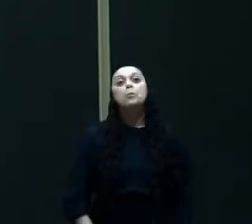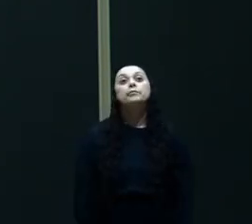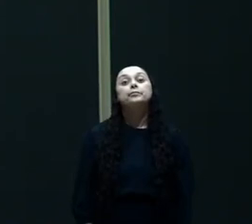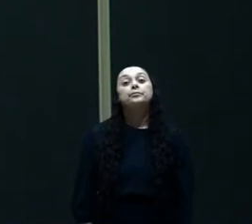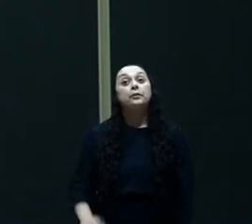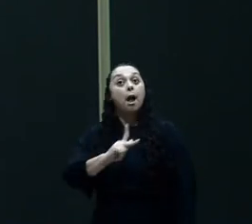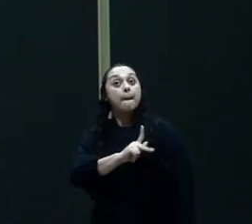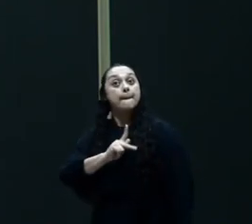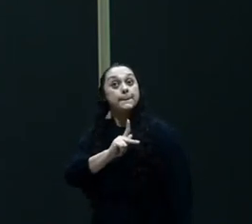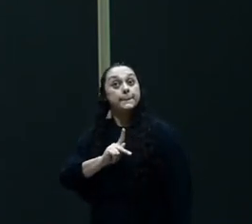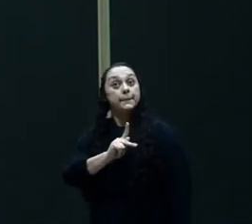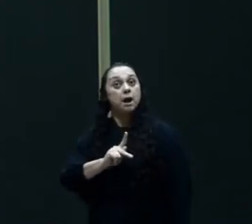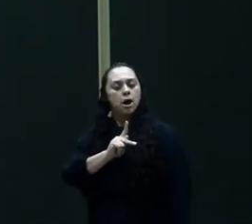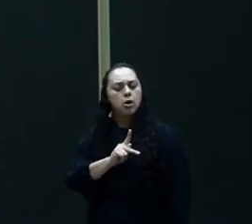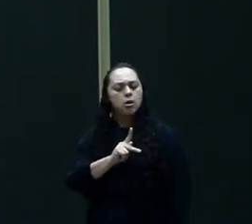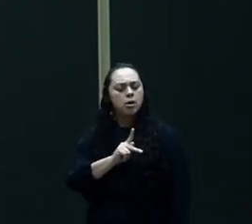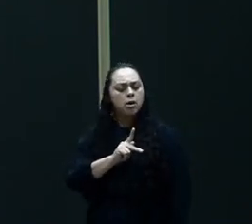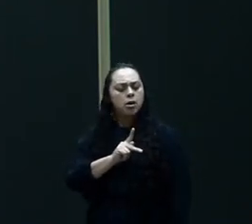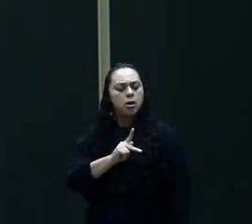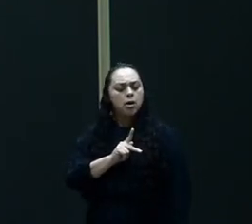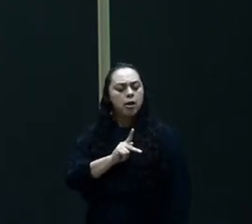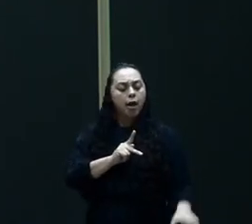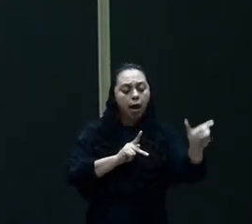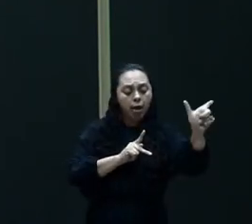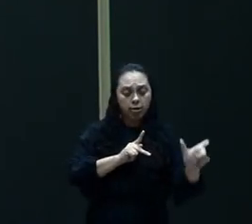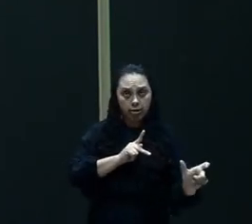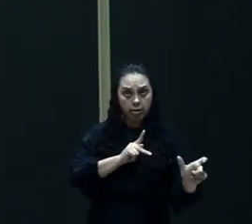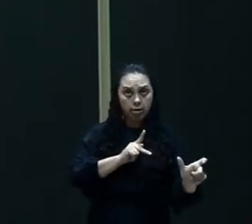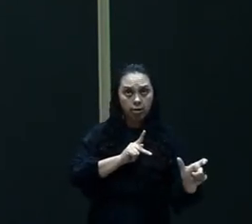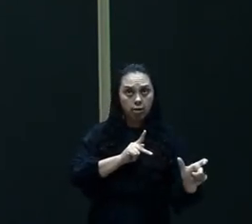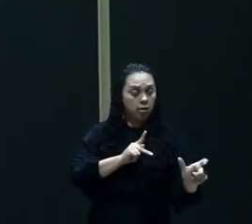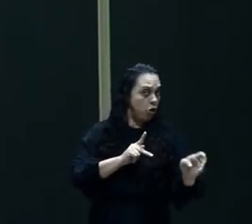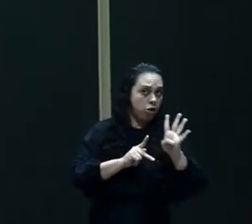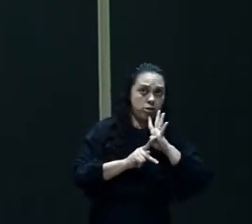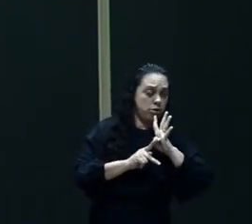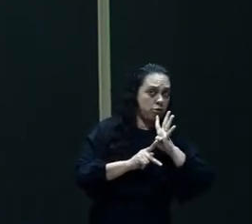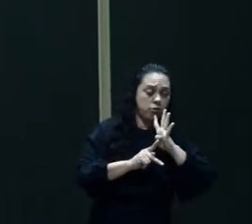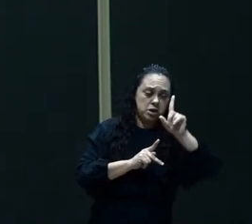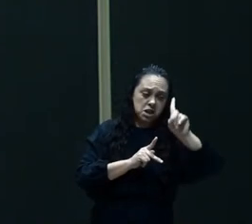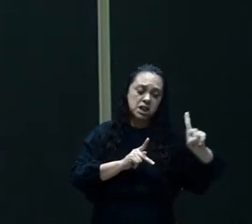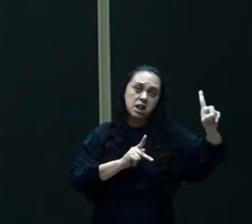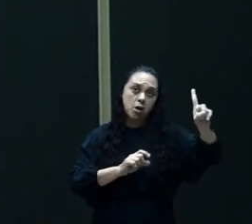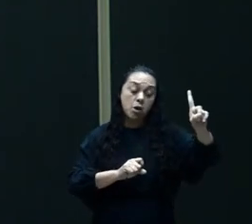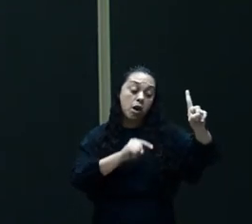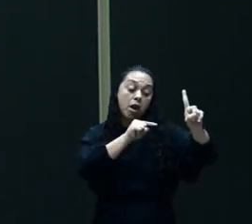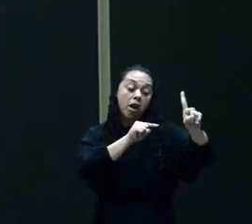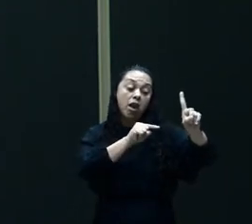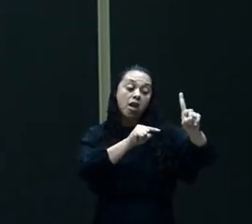um até a sua conversão depois de convertido Paulo